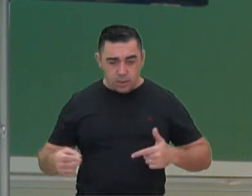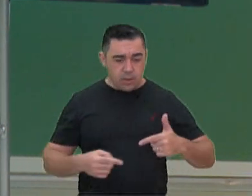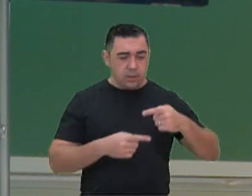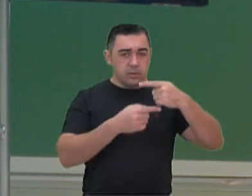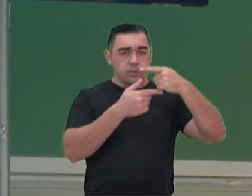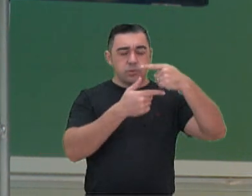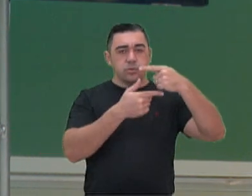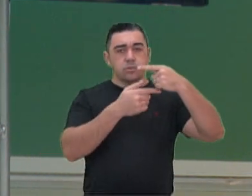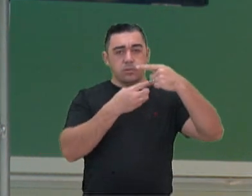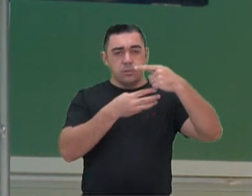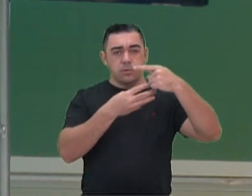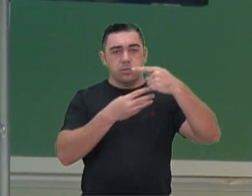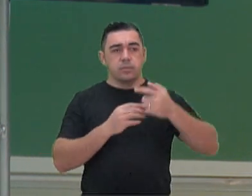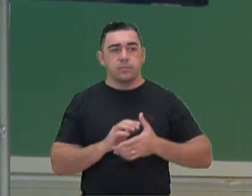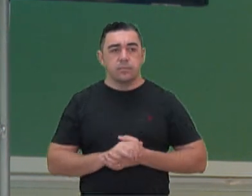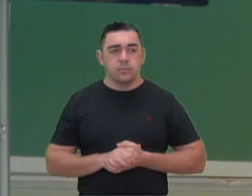dividindo.